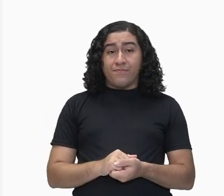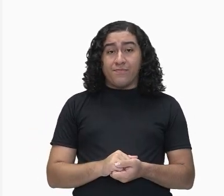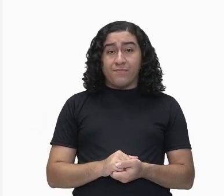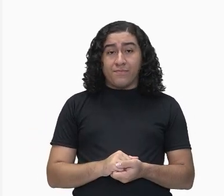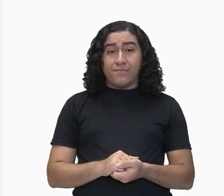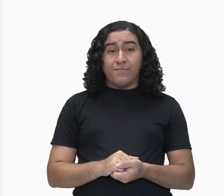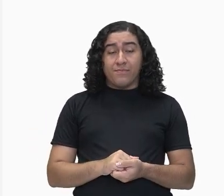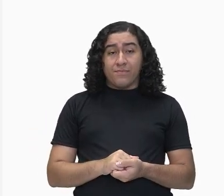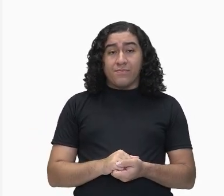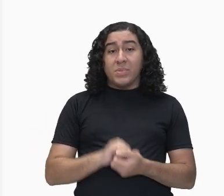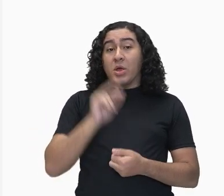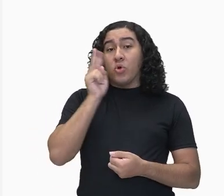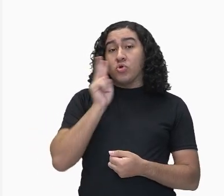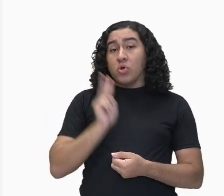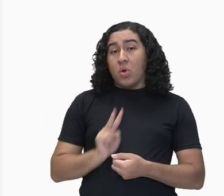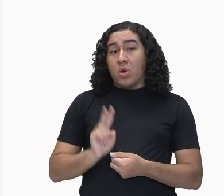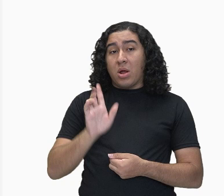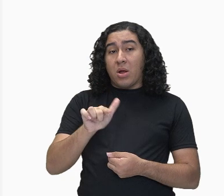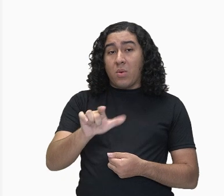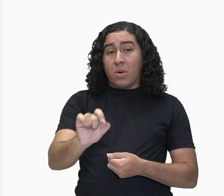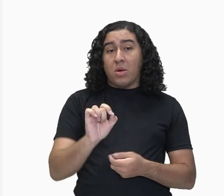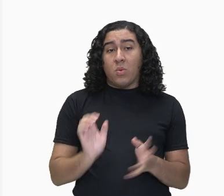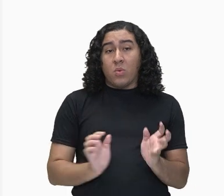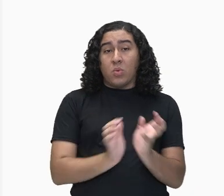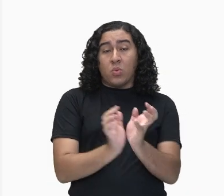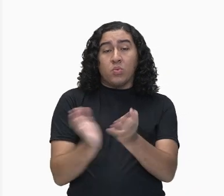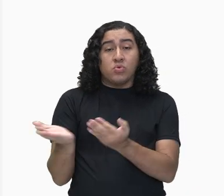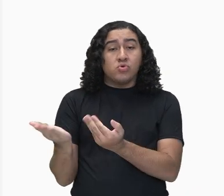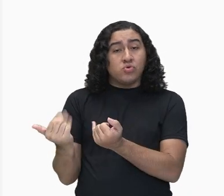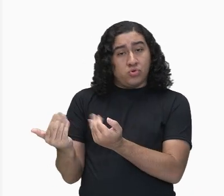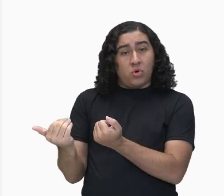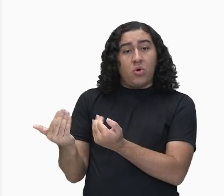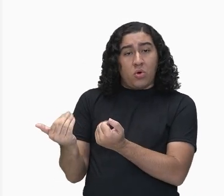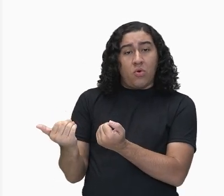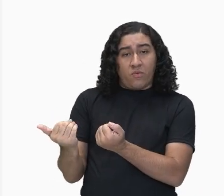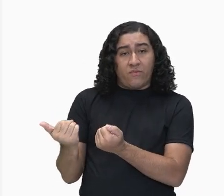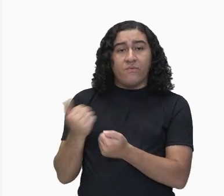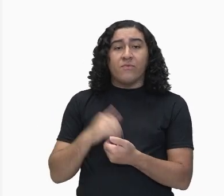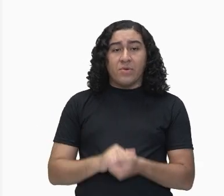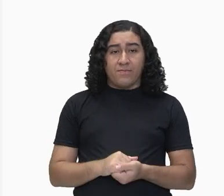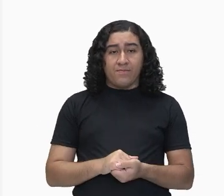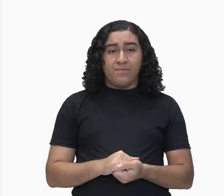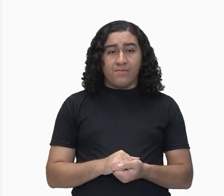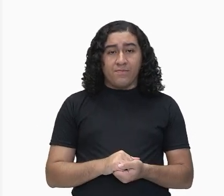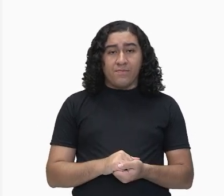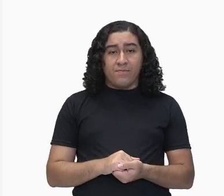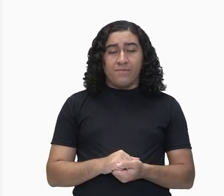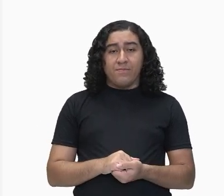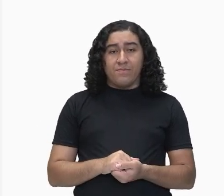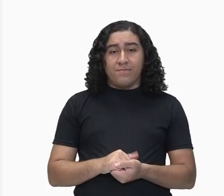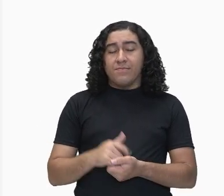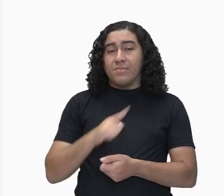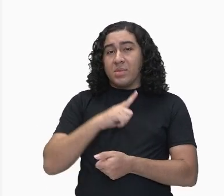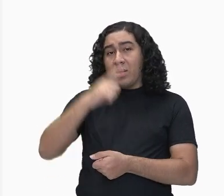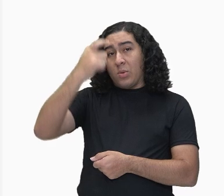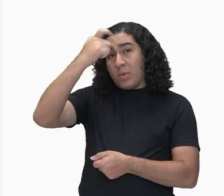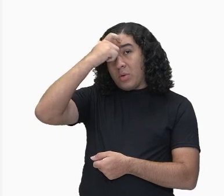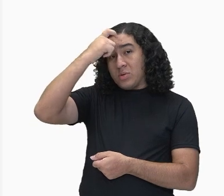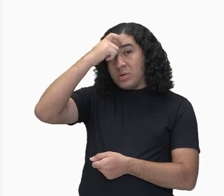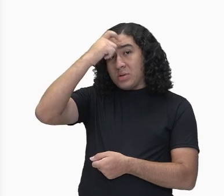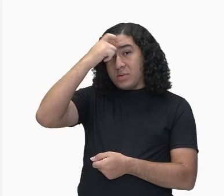enredo, né, a história, gira em torno de um grupo de jovens semiconscientes.